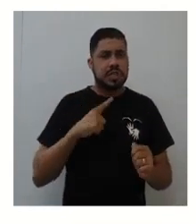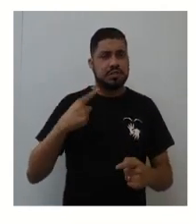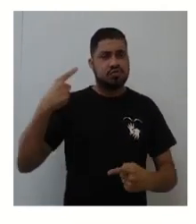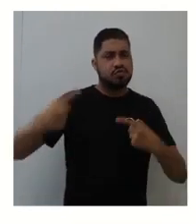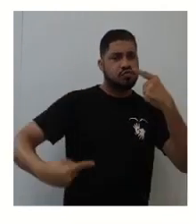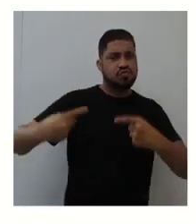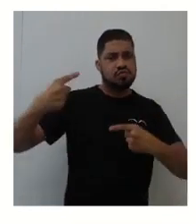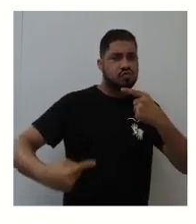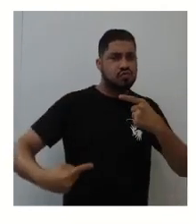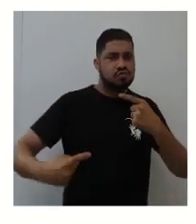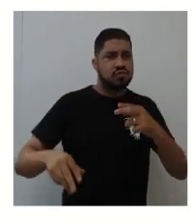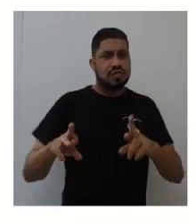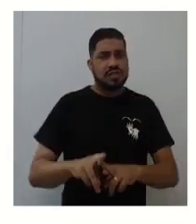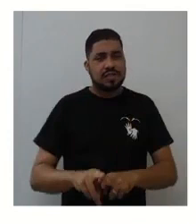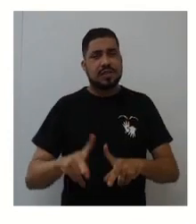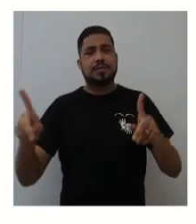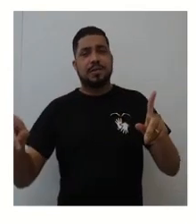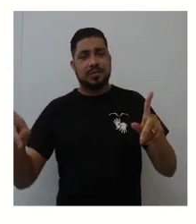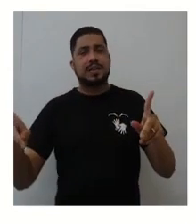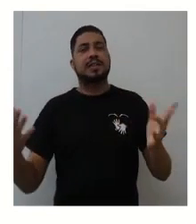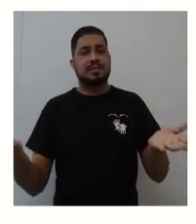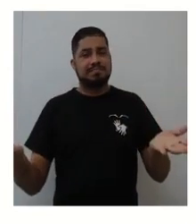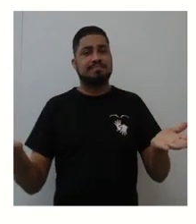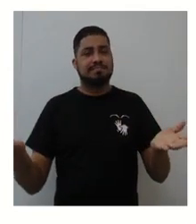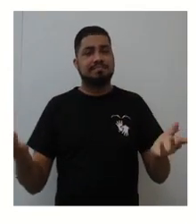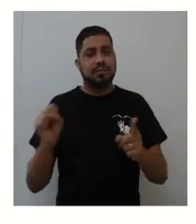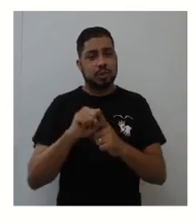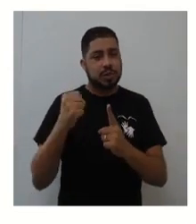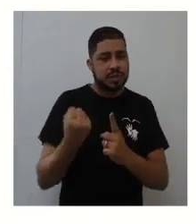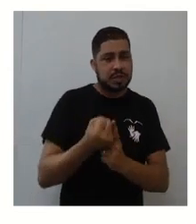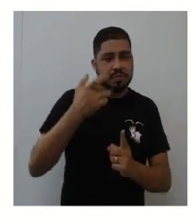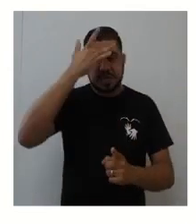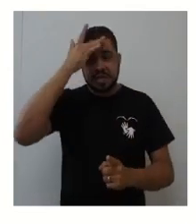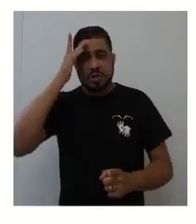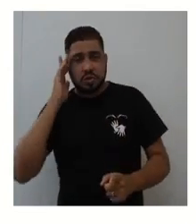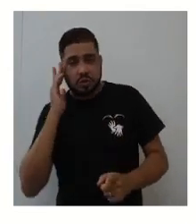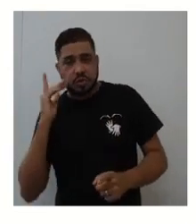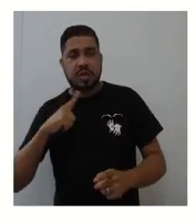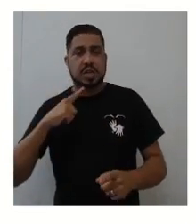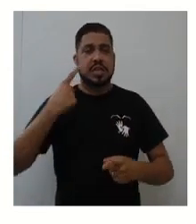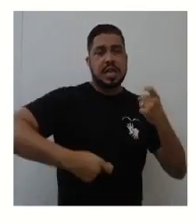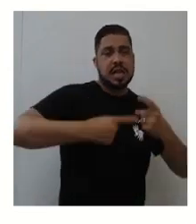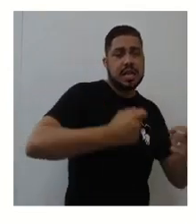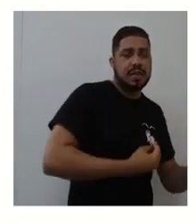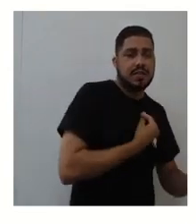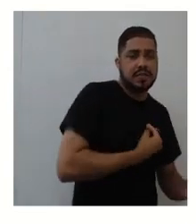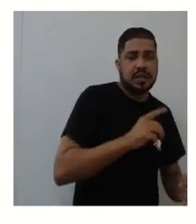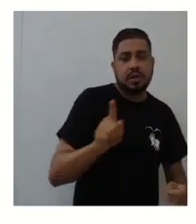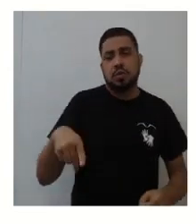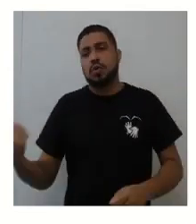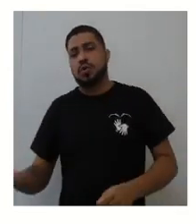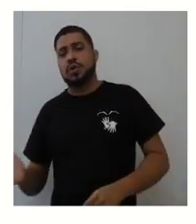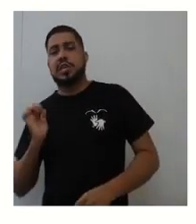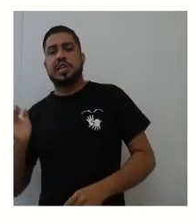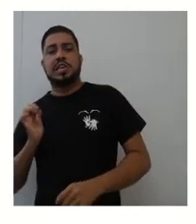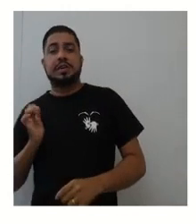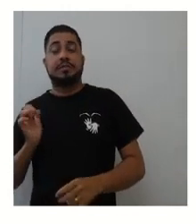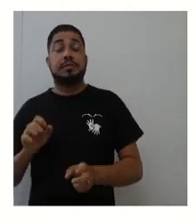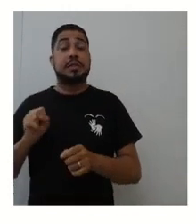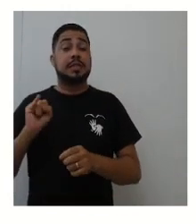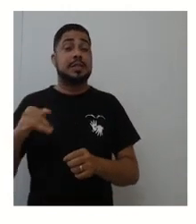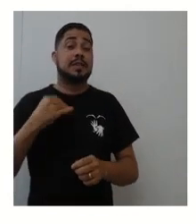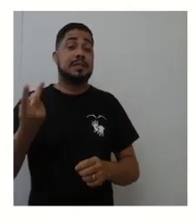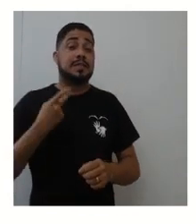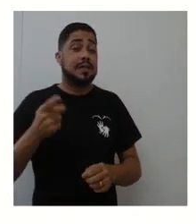entre a desigualdade que existe, não é? Entre pessoas que vivem no meio da guerra e pessoas que vivem no luxo. Se eu disser para vocês que o